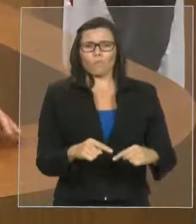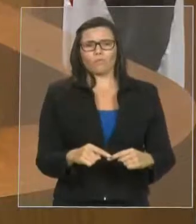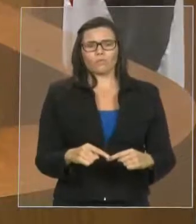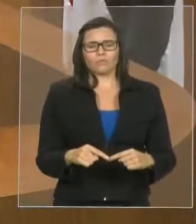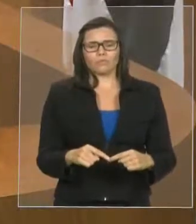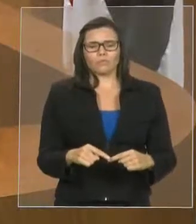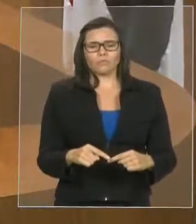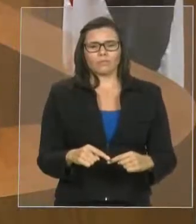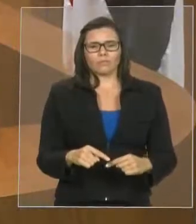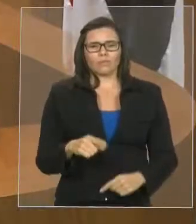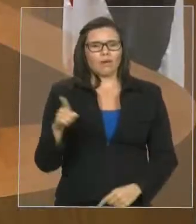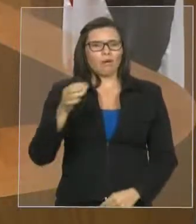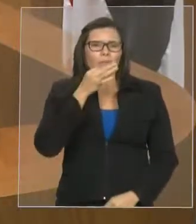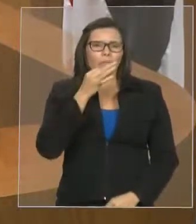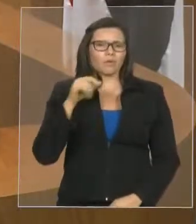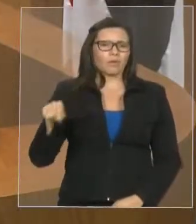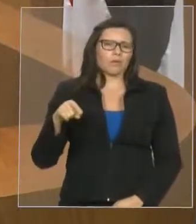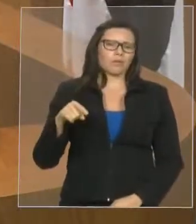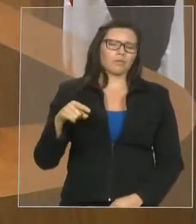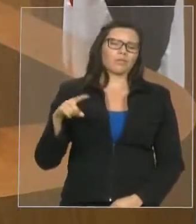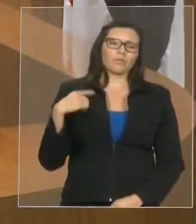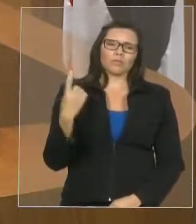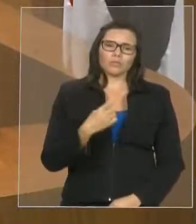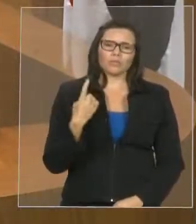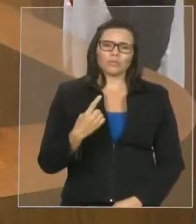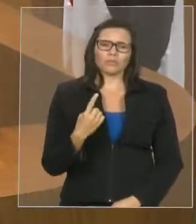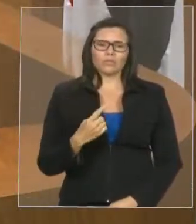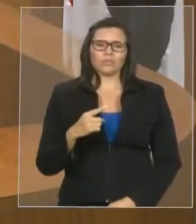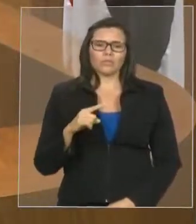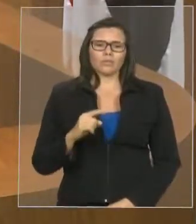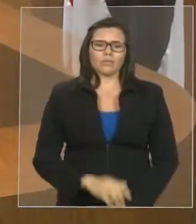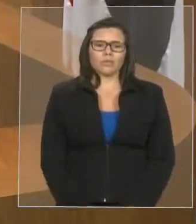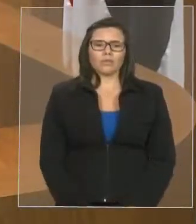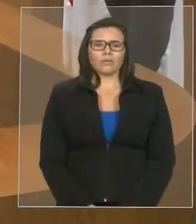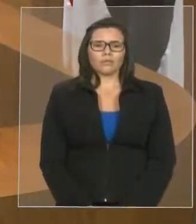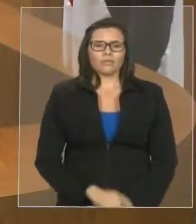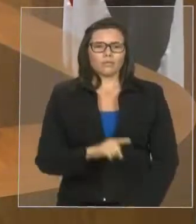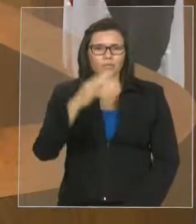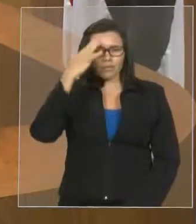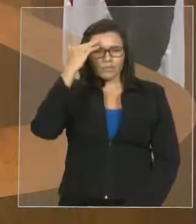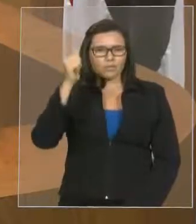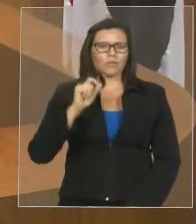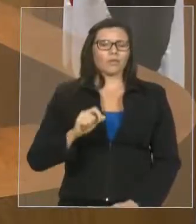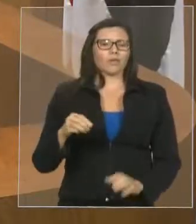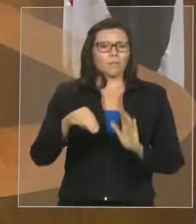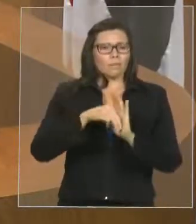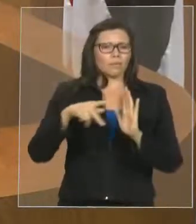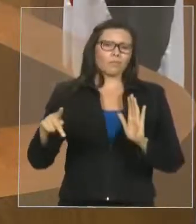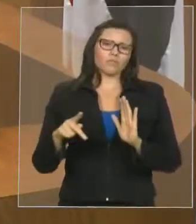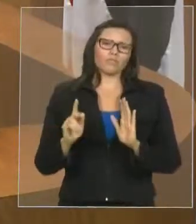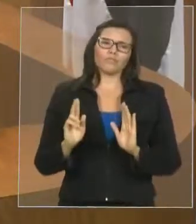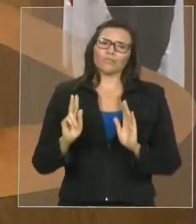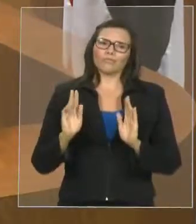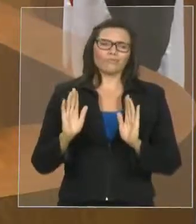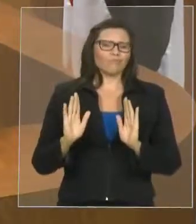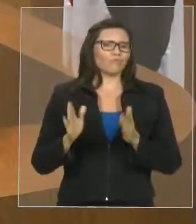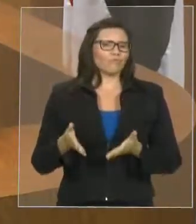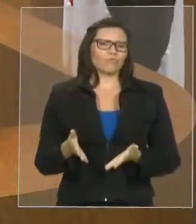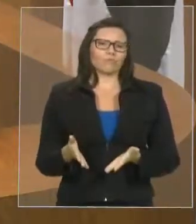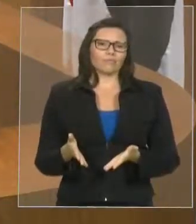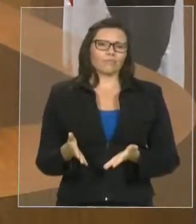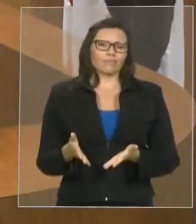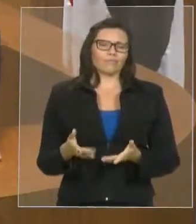estaria obstruindo as matérias objeto de medida provisória, uma vez que todas já estão valendo por força de lei. Segundo, há um ditado que